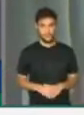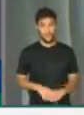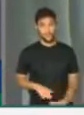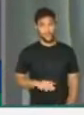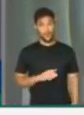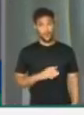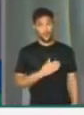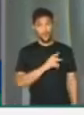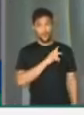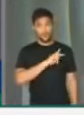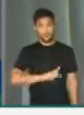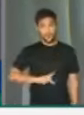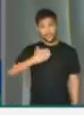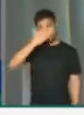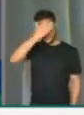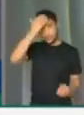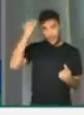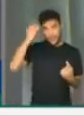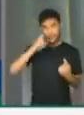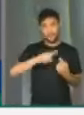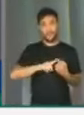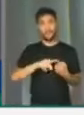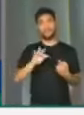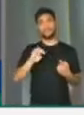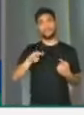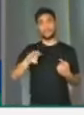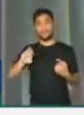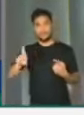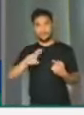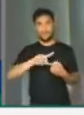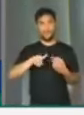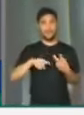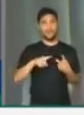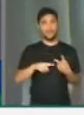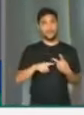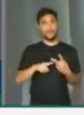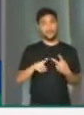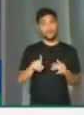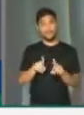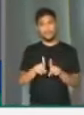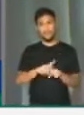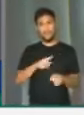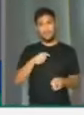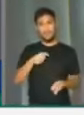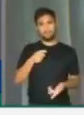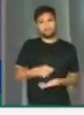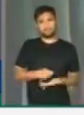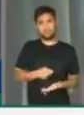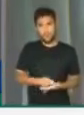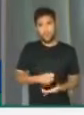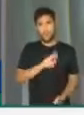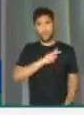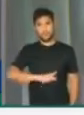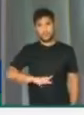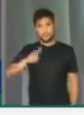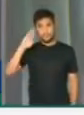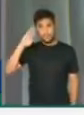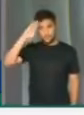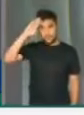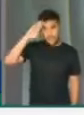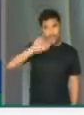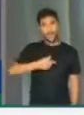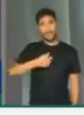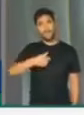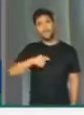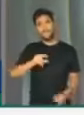governos Temer e agora, muito, muito tenazmente, dura e cruelmente, o governo Bolsonaro vem